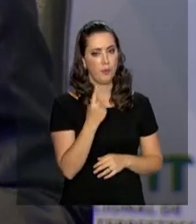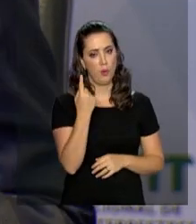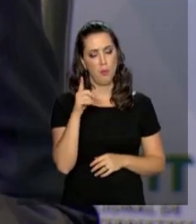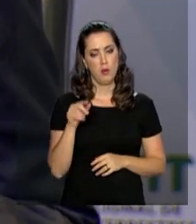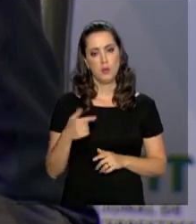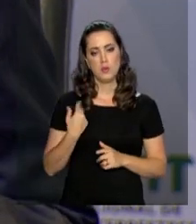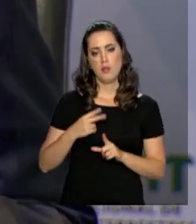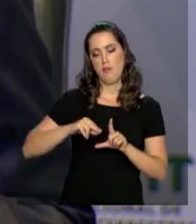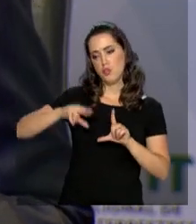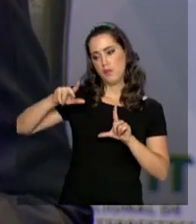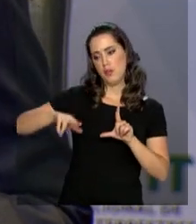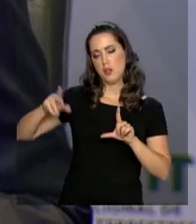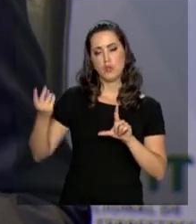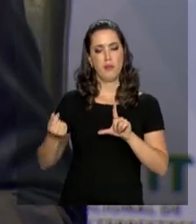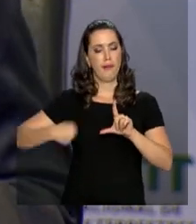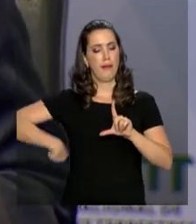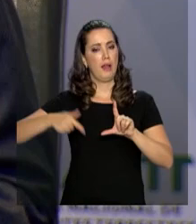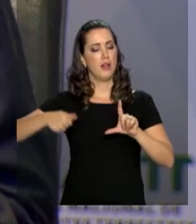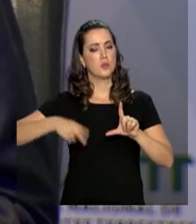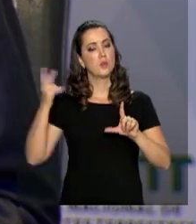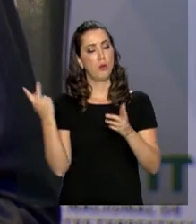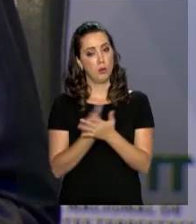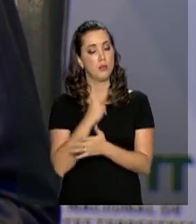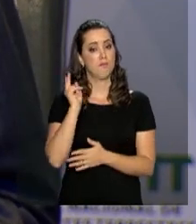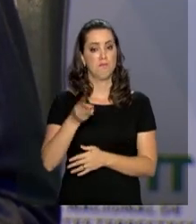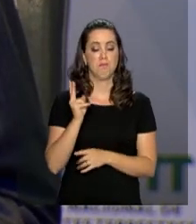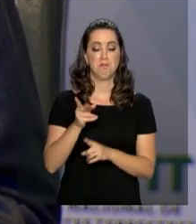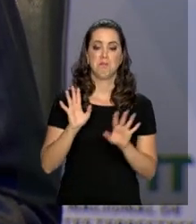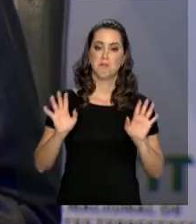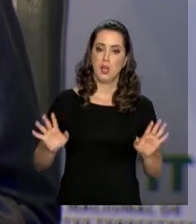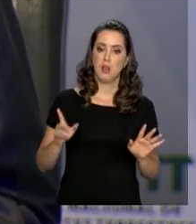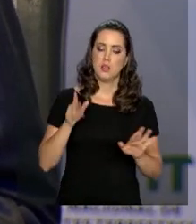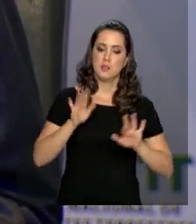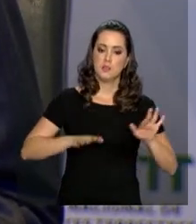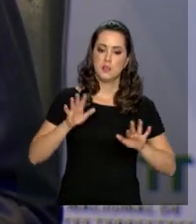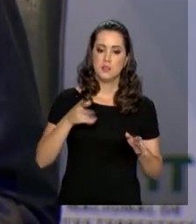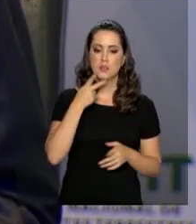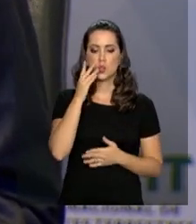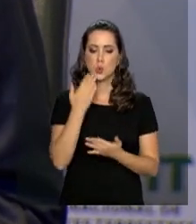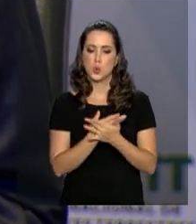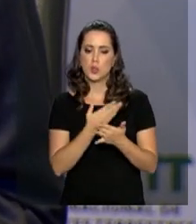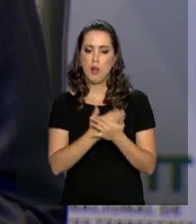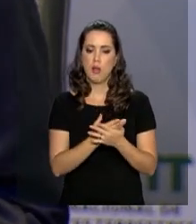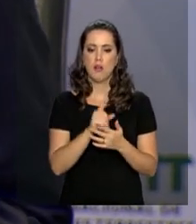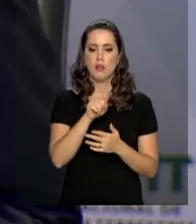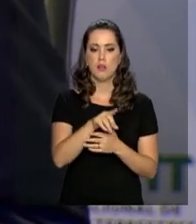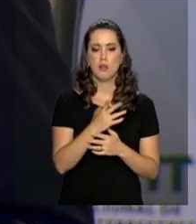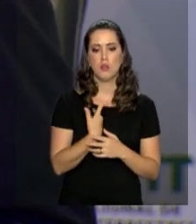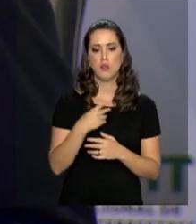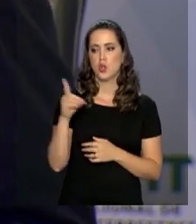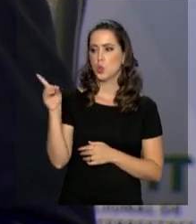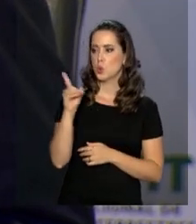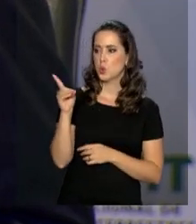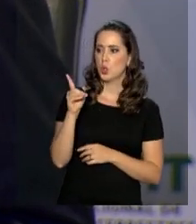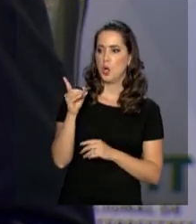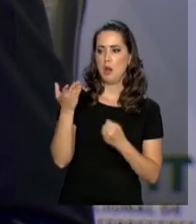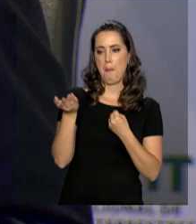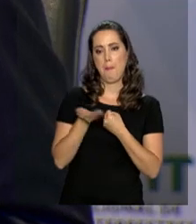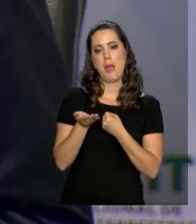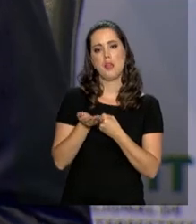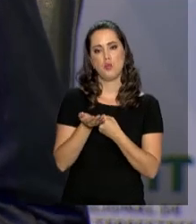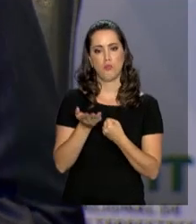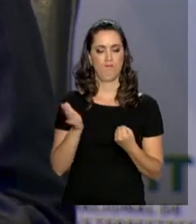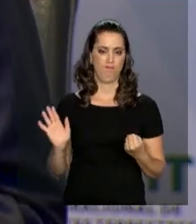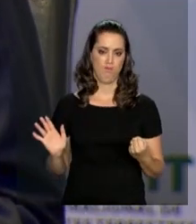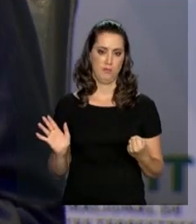variação de custo que ocorre sempre então talvez fosse o caso de se estudar um dólar médio colocar assim